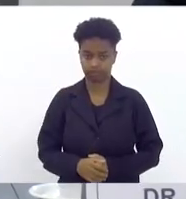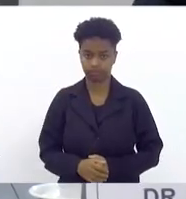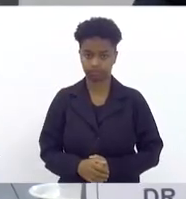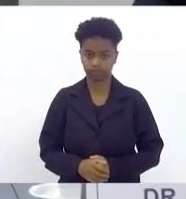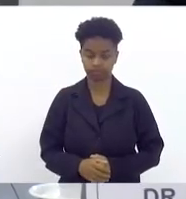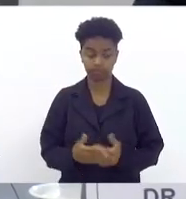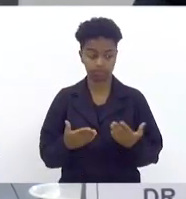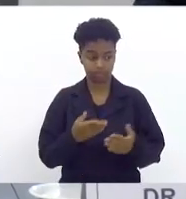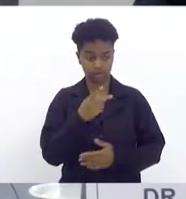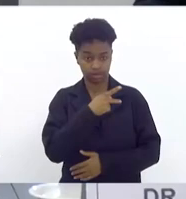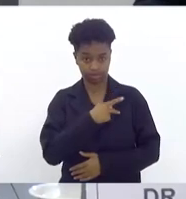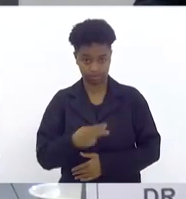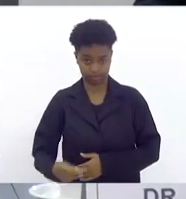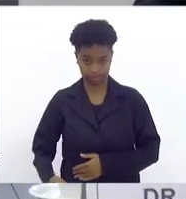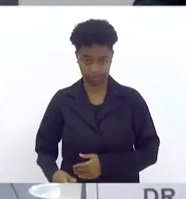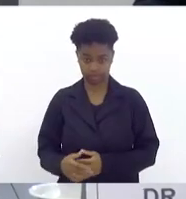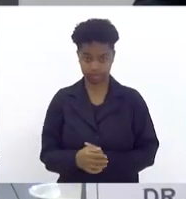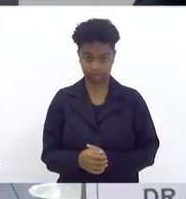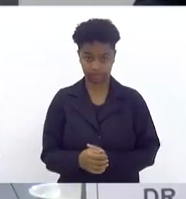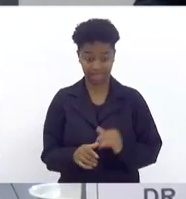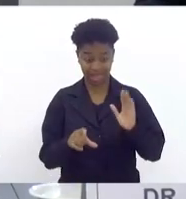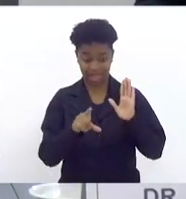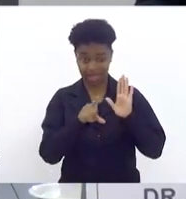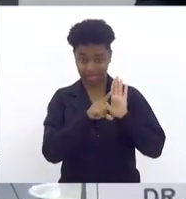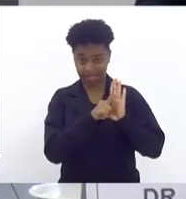Senhor presidente, a lei